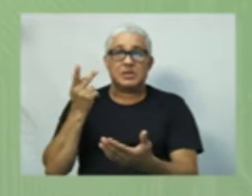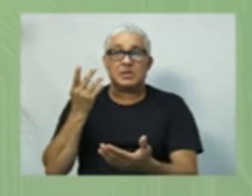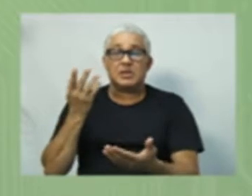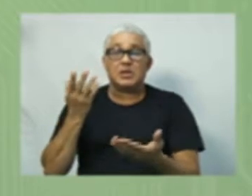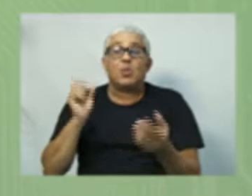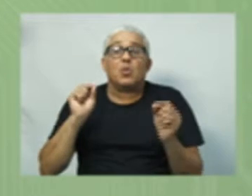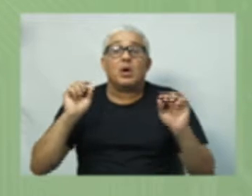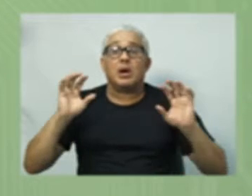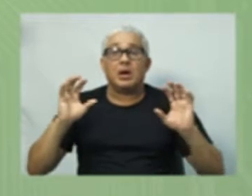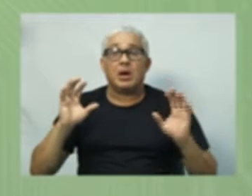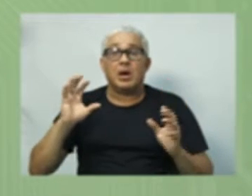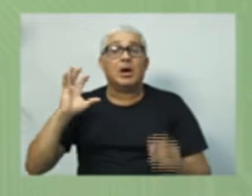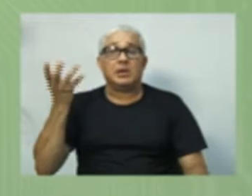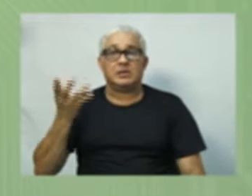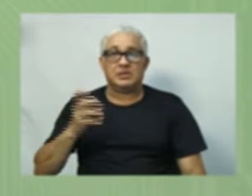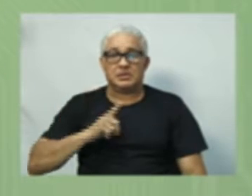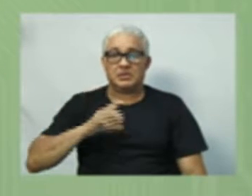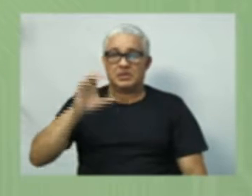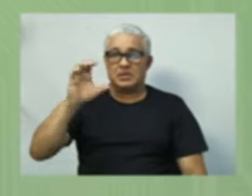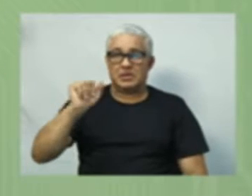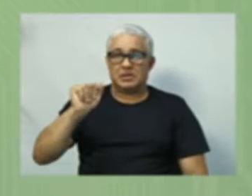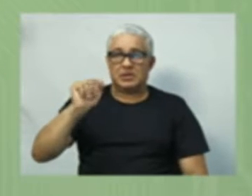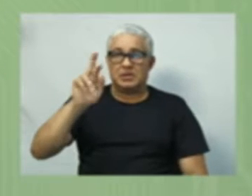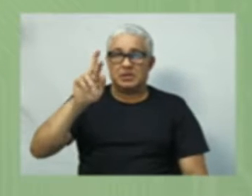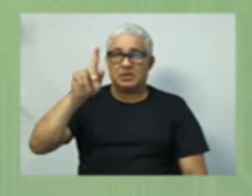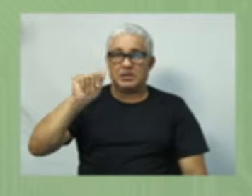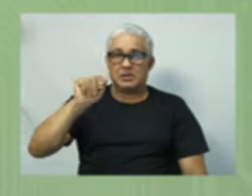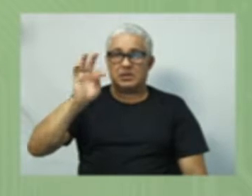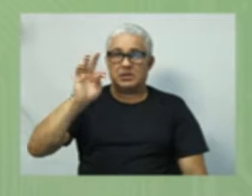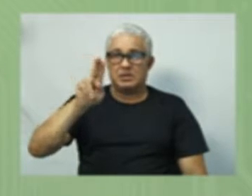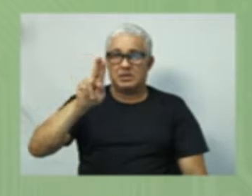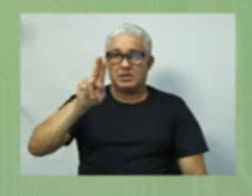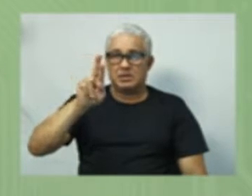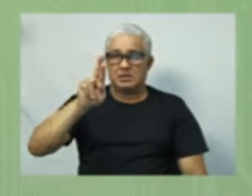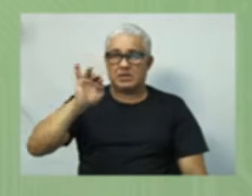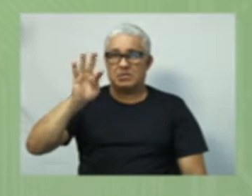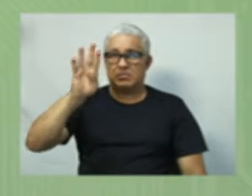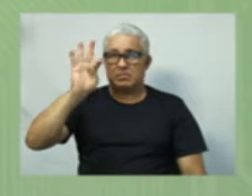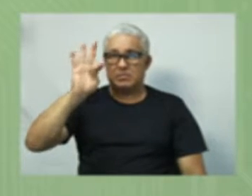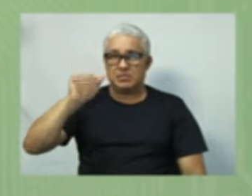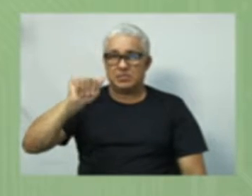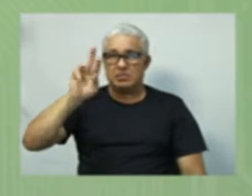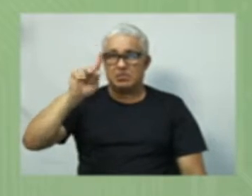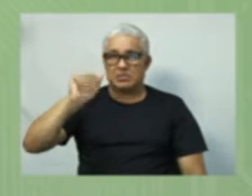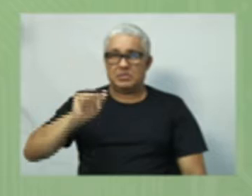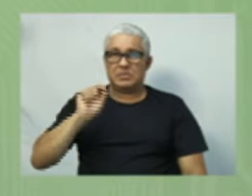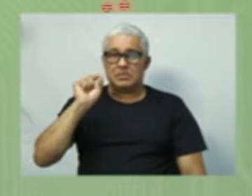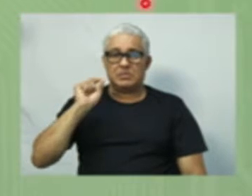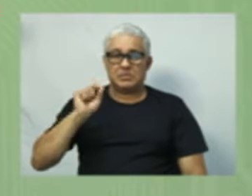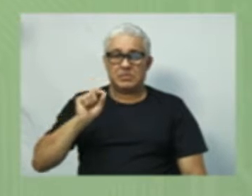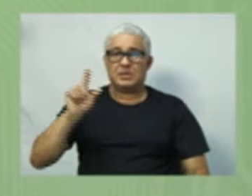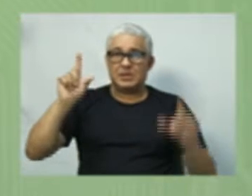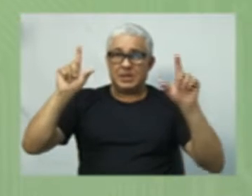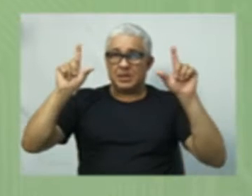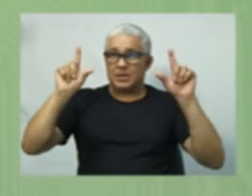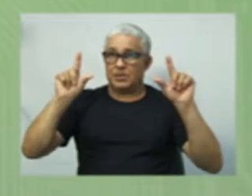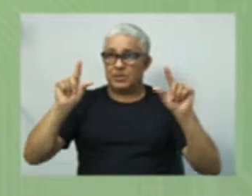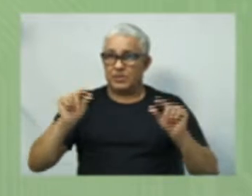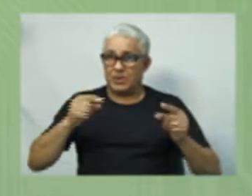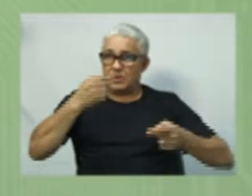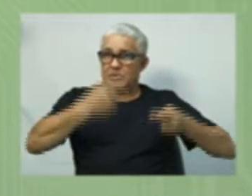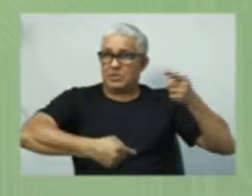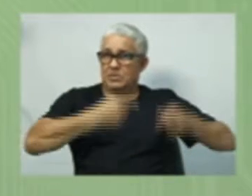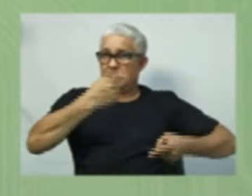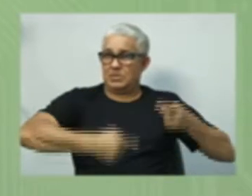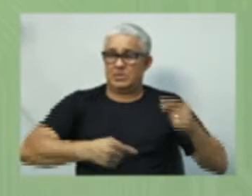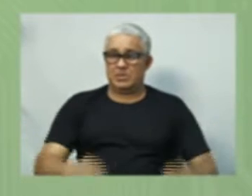alta carga tributária. E essa alta carga tributária faz o quê? Diminuição da